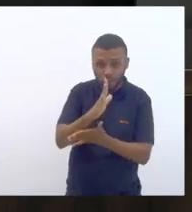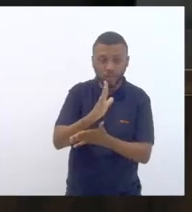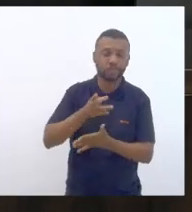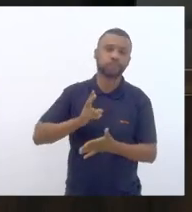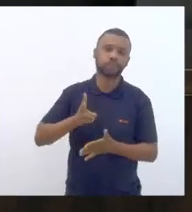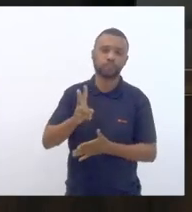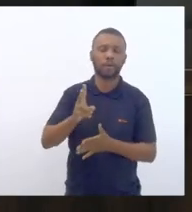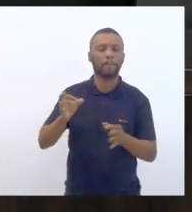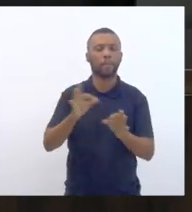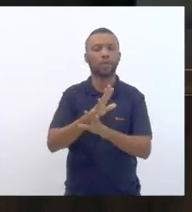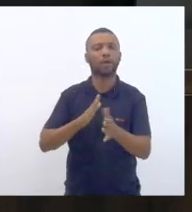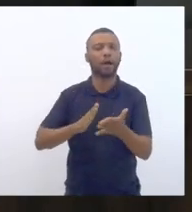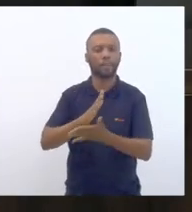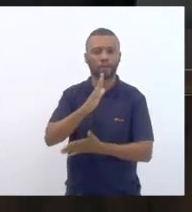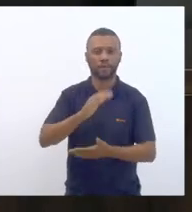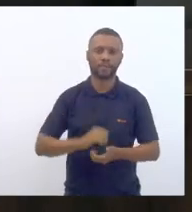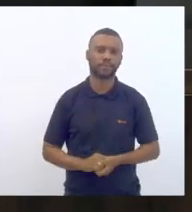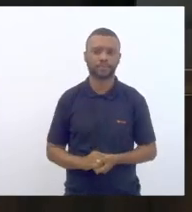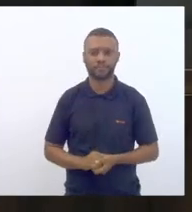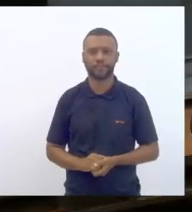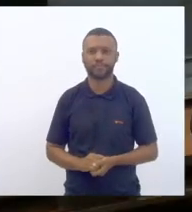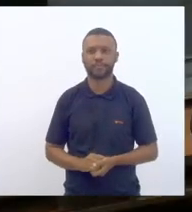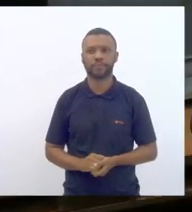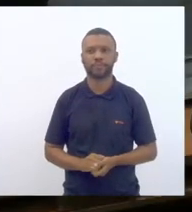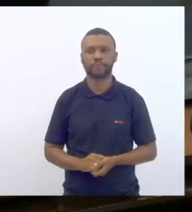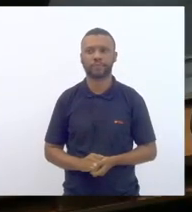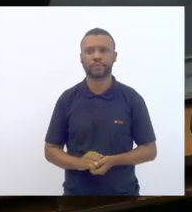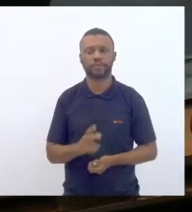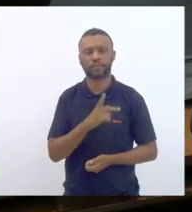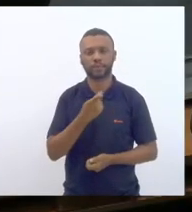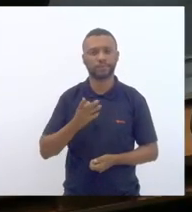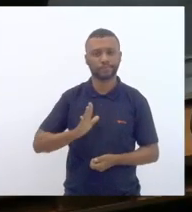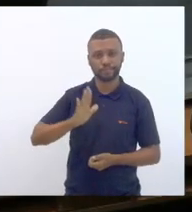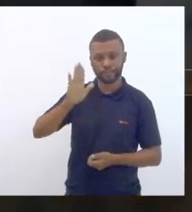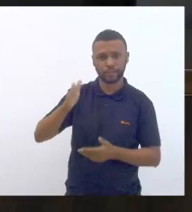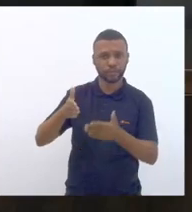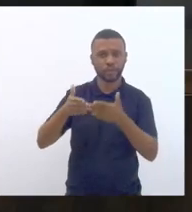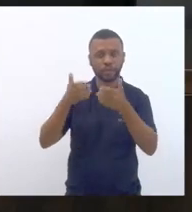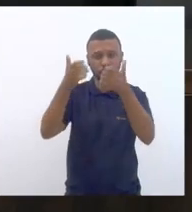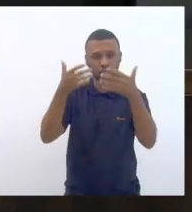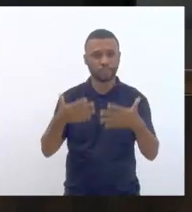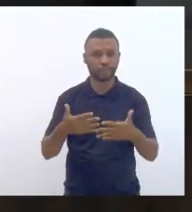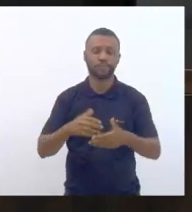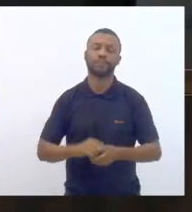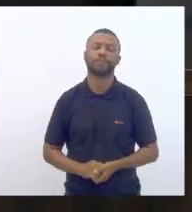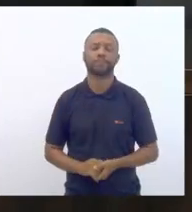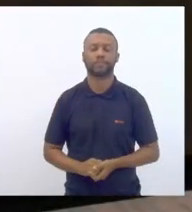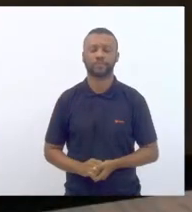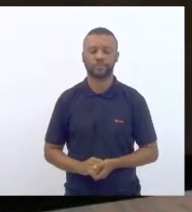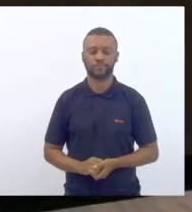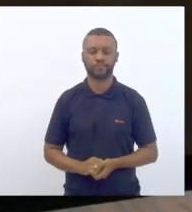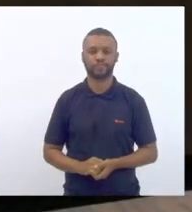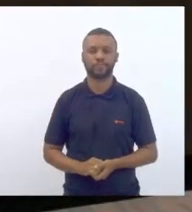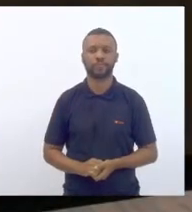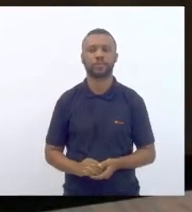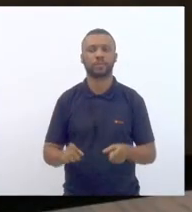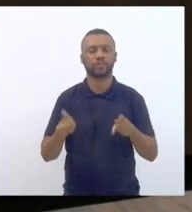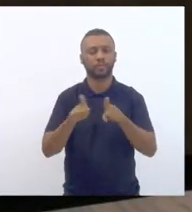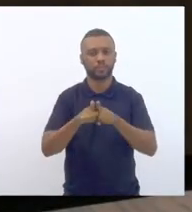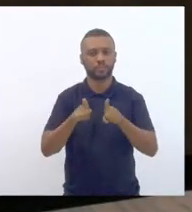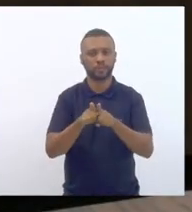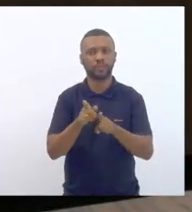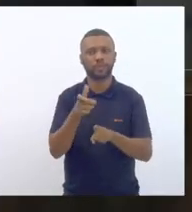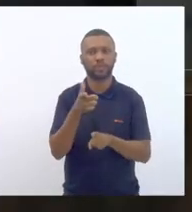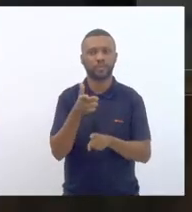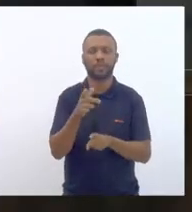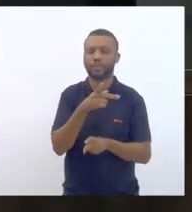estão, aprovado. Tem mais? Senhor presidente, questão de ordem. Vai autógrafo. Eu queria também o esforço.